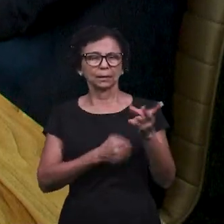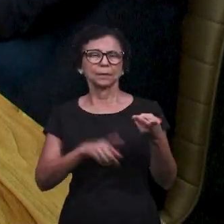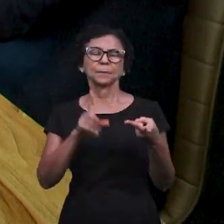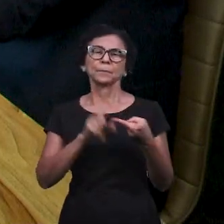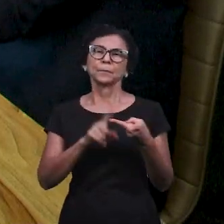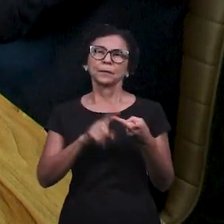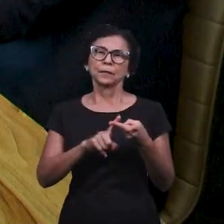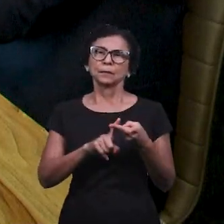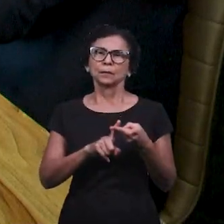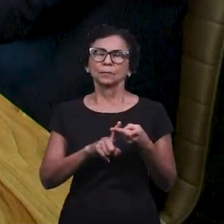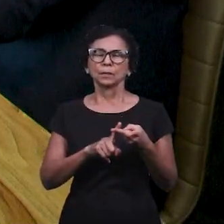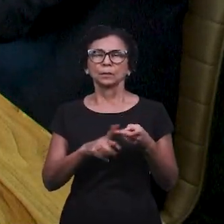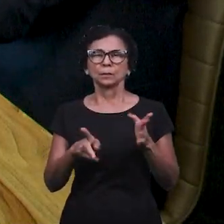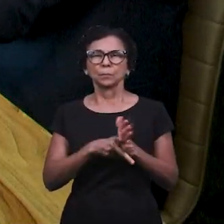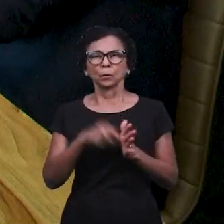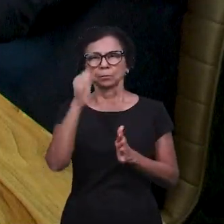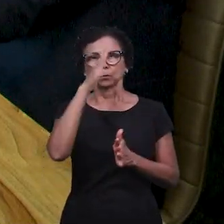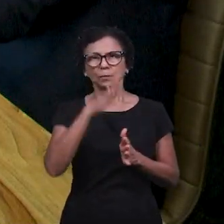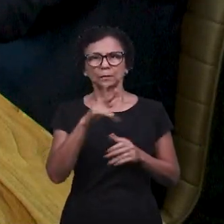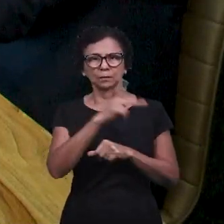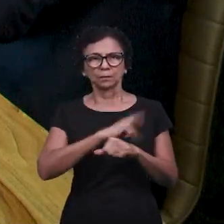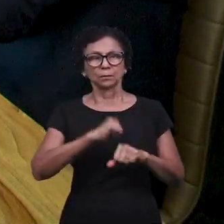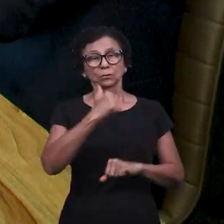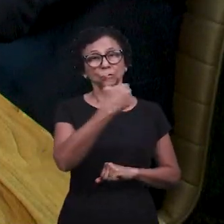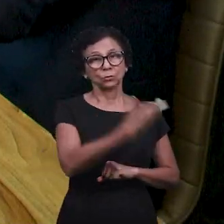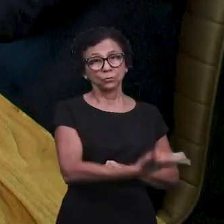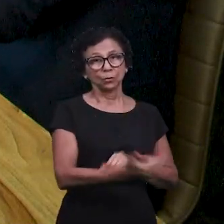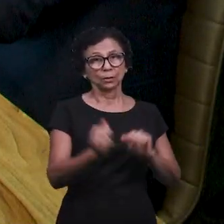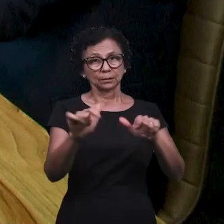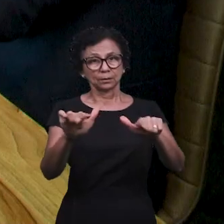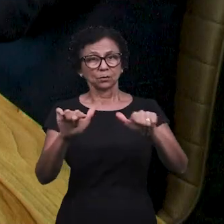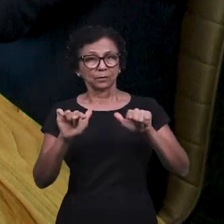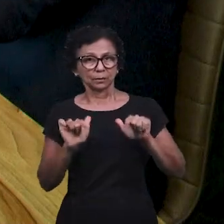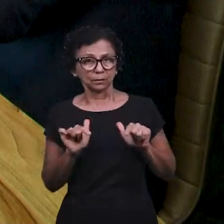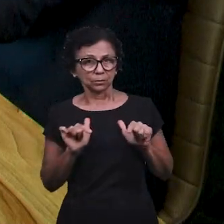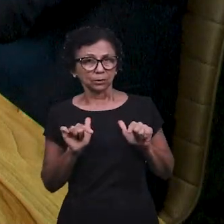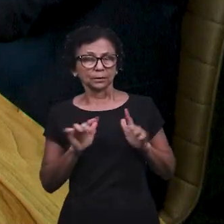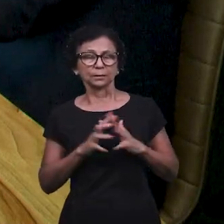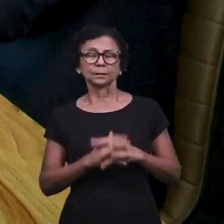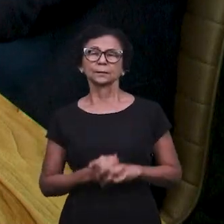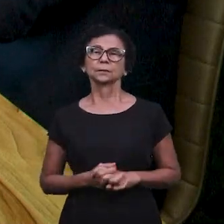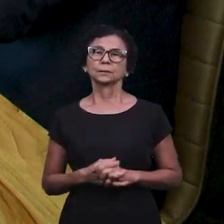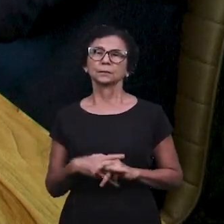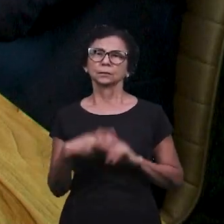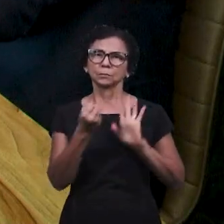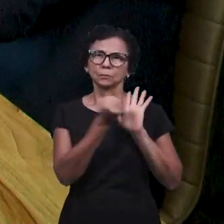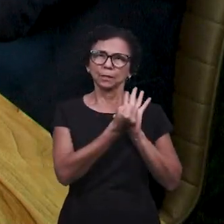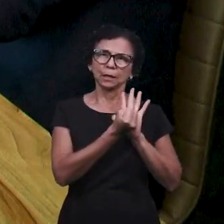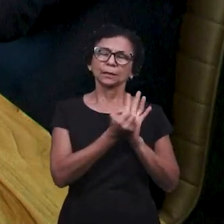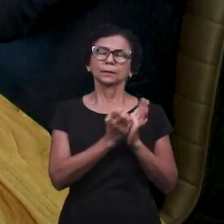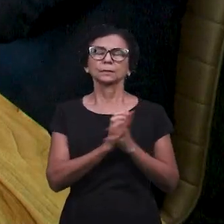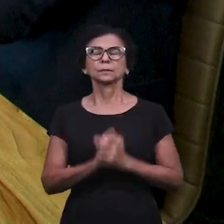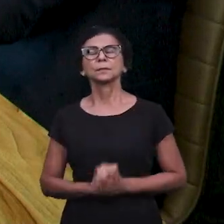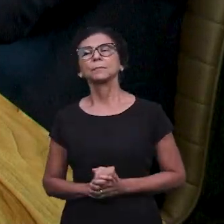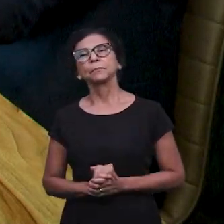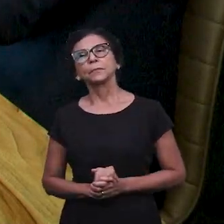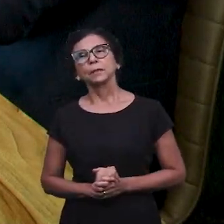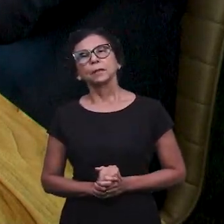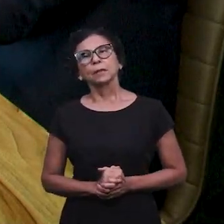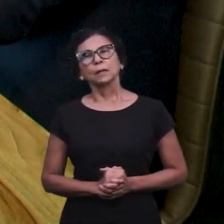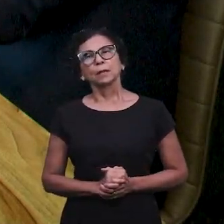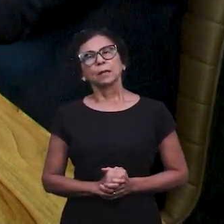certificações nacionais e internacionais. Então, essas certificações, obviamente, elas conferem